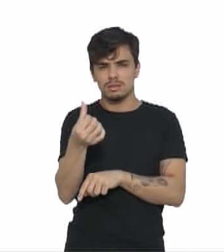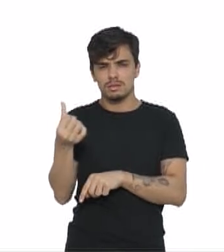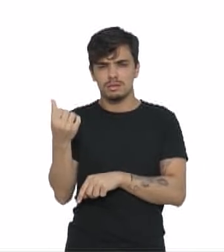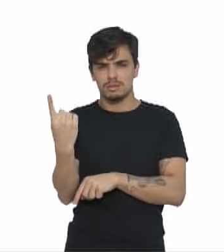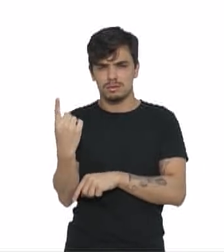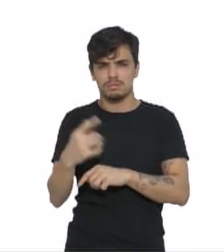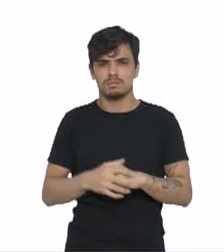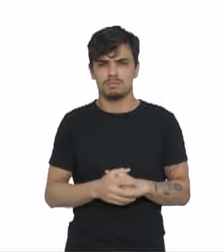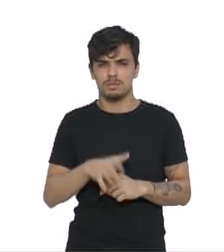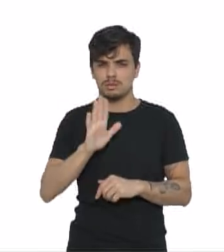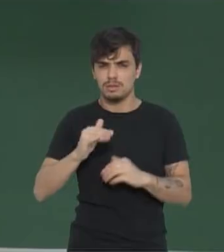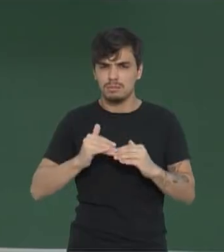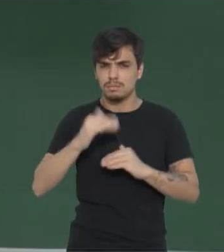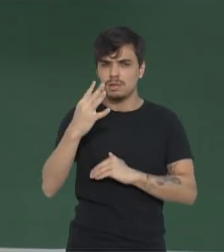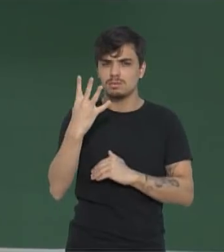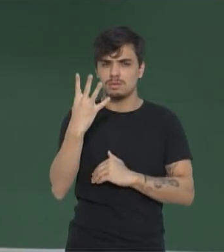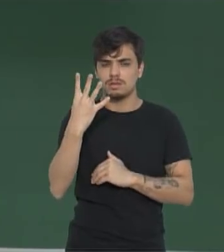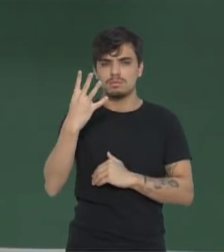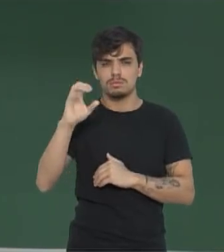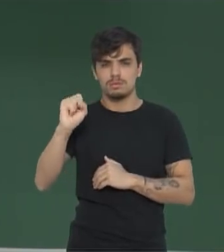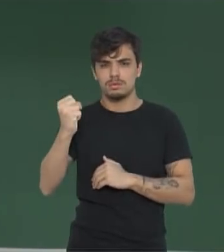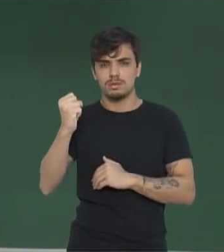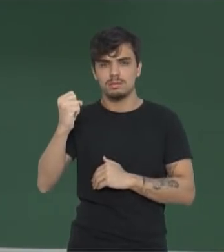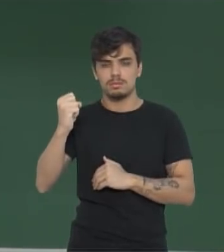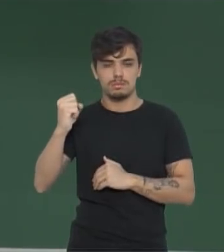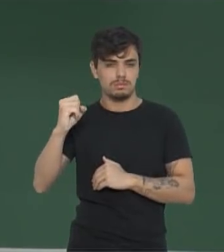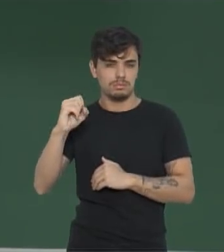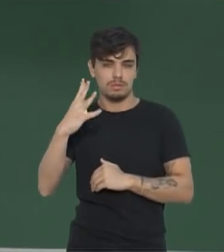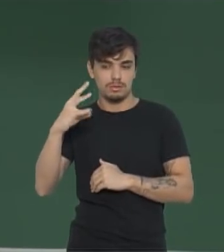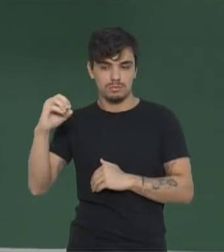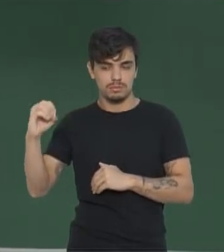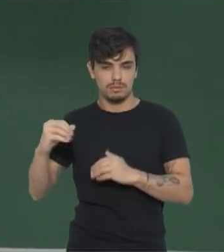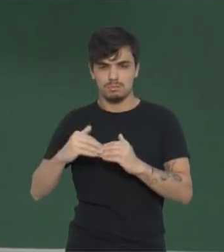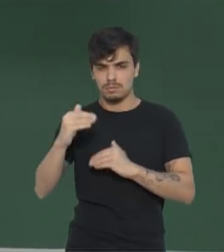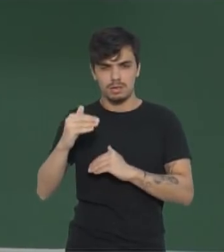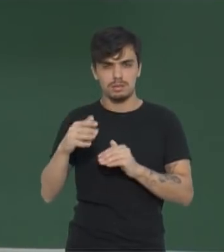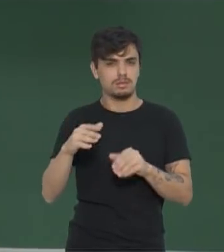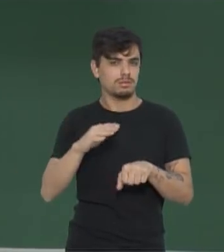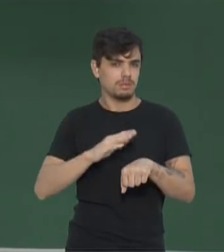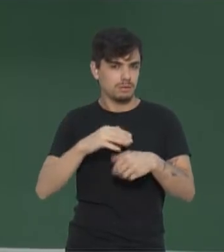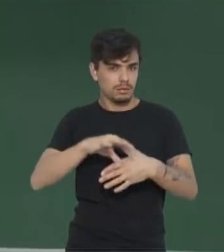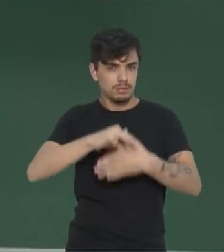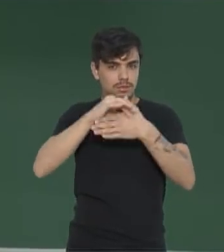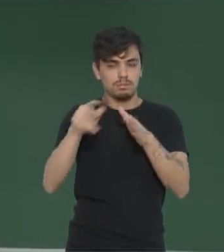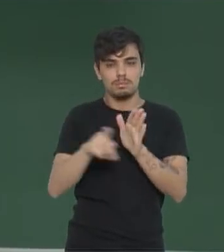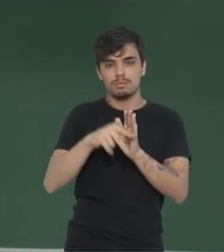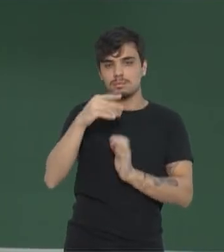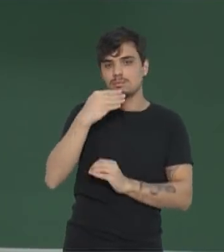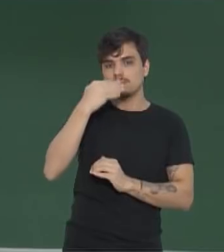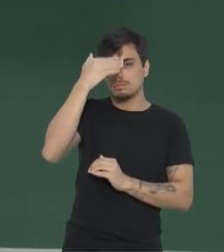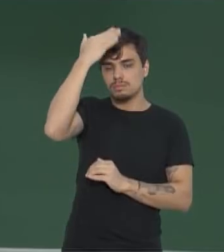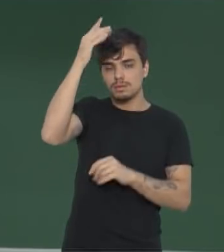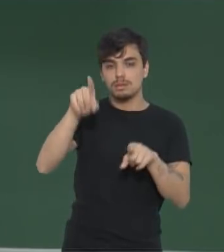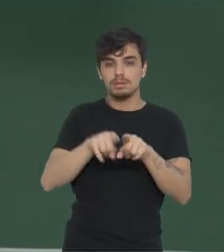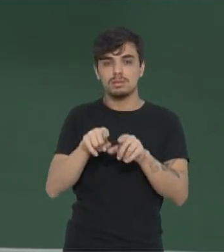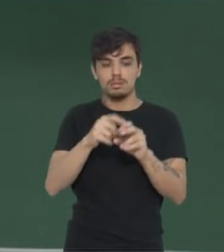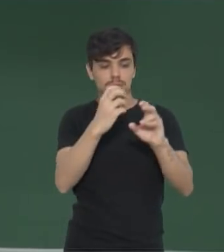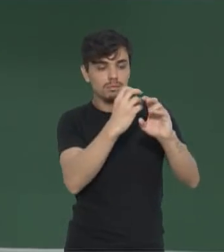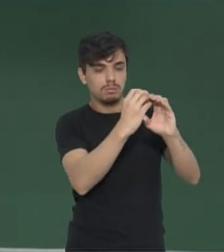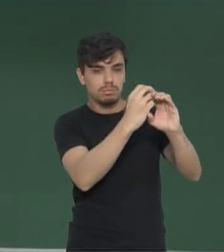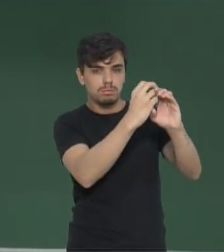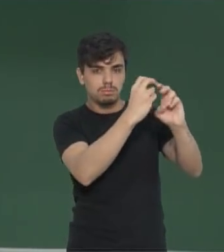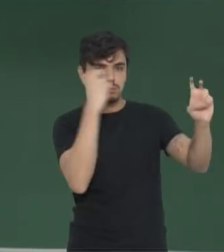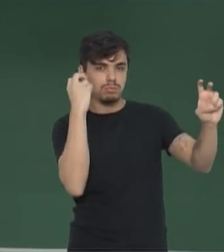Olha, quase 400 anos, 500 anos nas mãos dos árabes. Destaque para as muralhas, que o professor Roberto comentou,